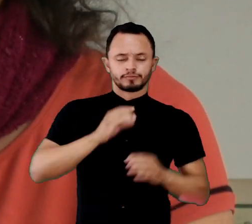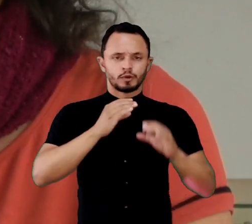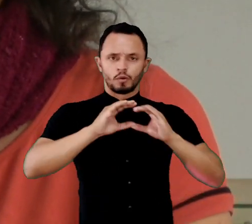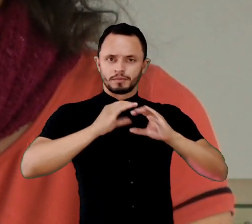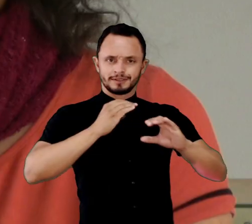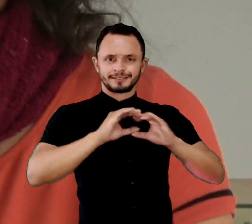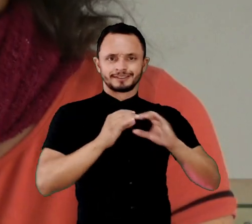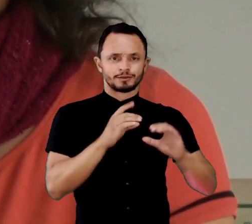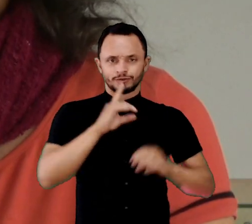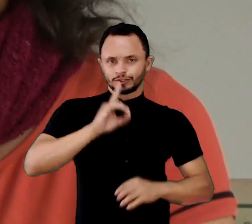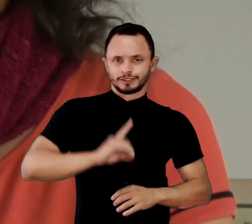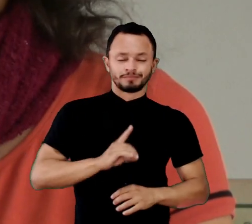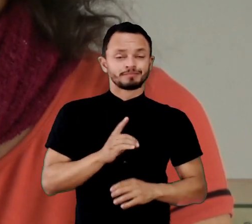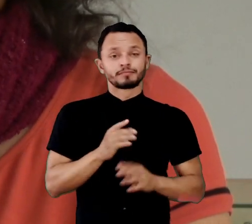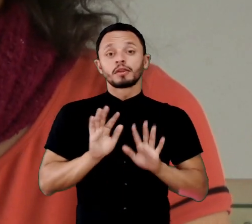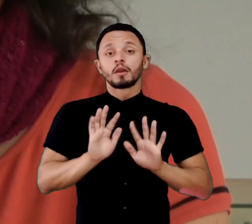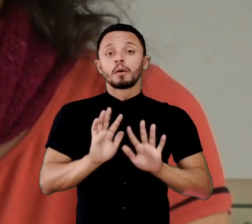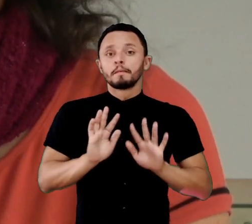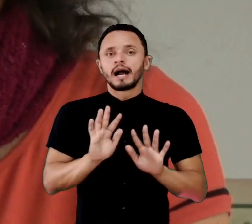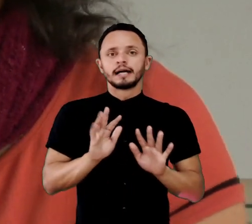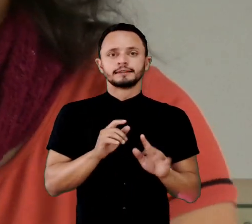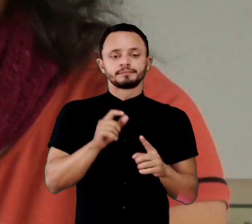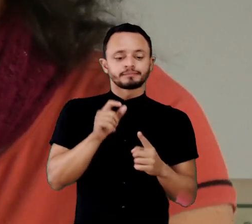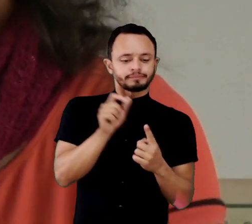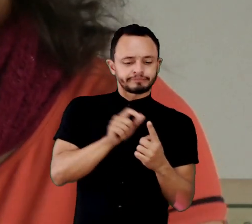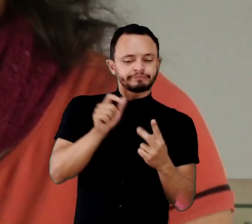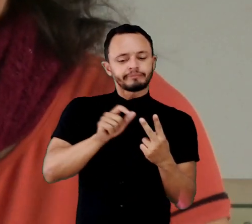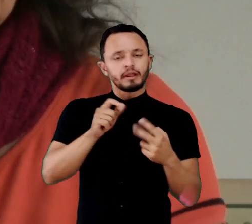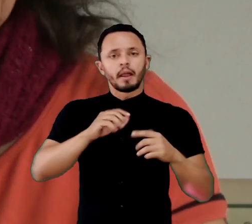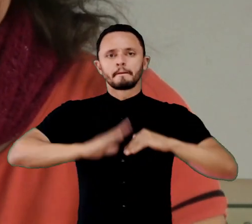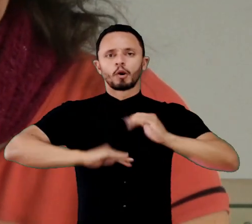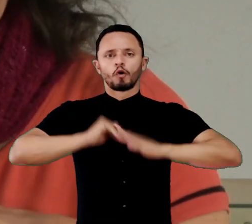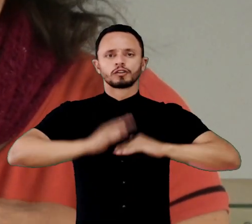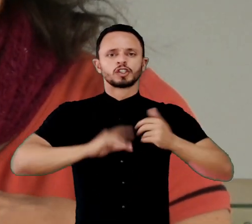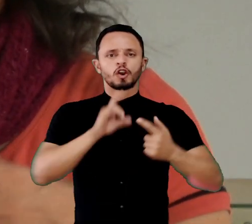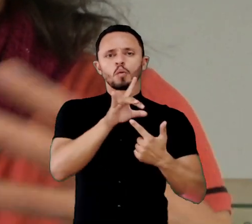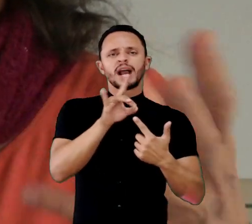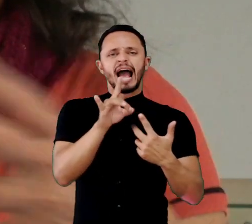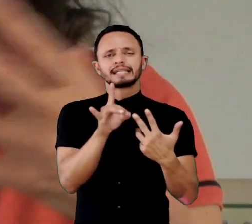mas a gente, mesmo nesses papéis, a gente sempre